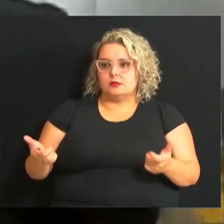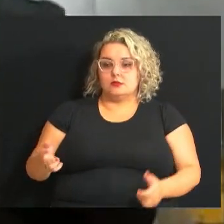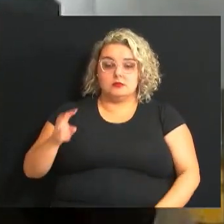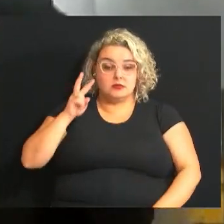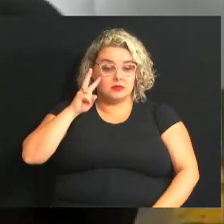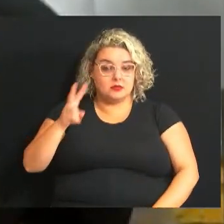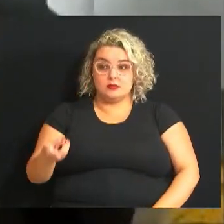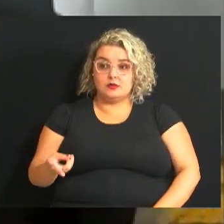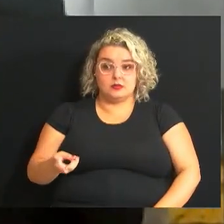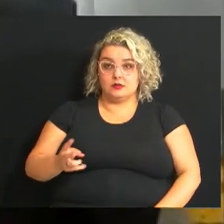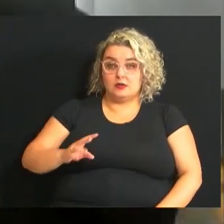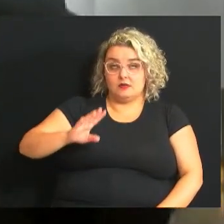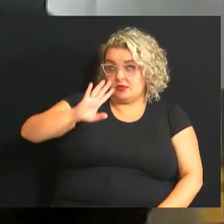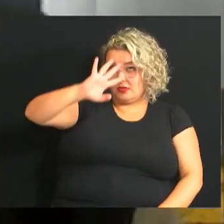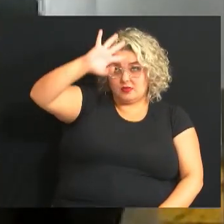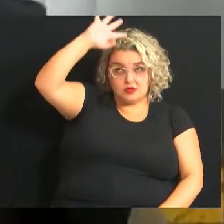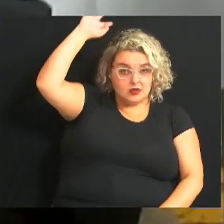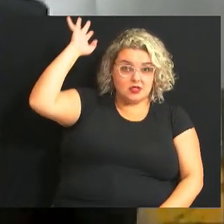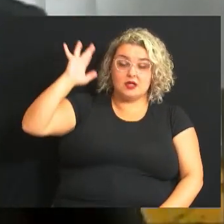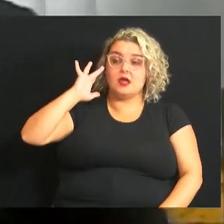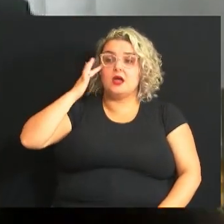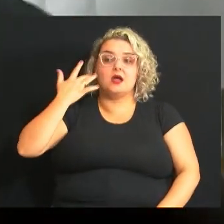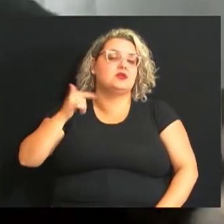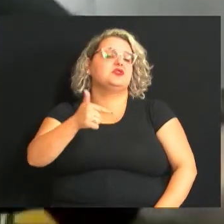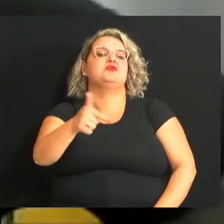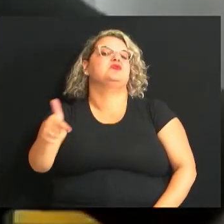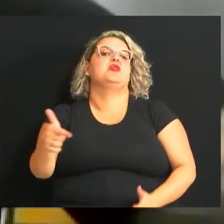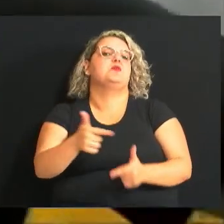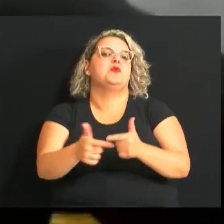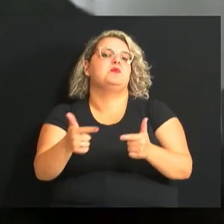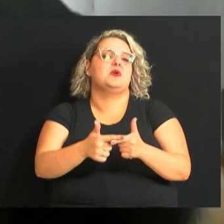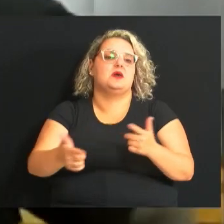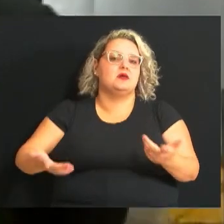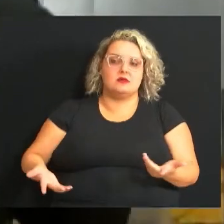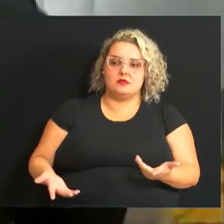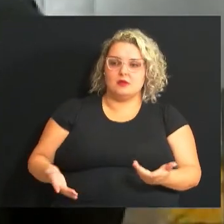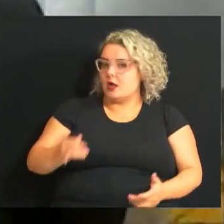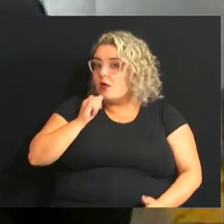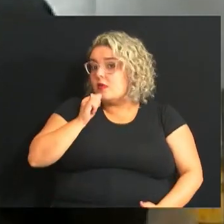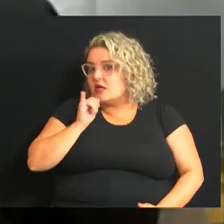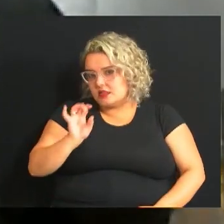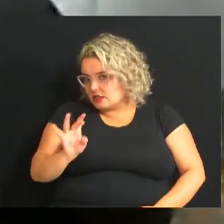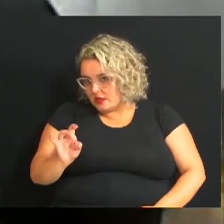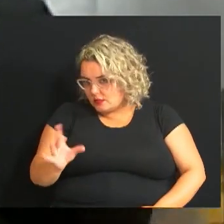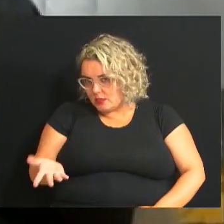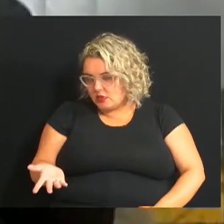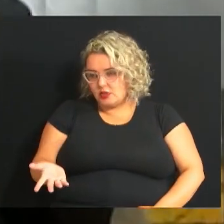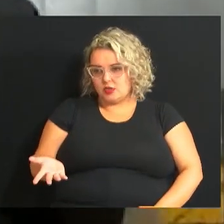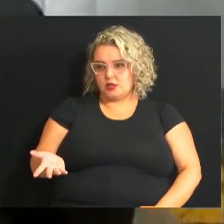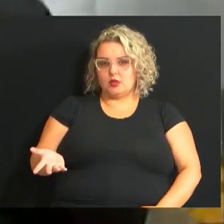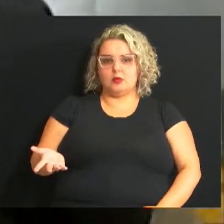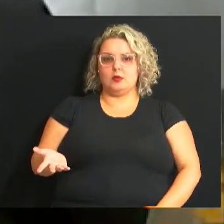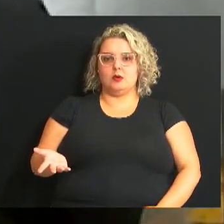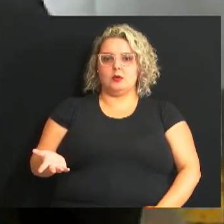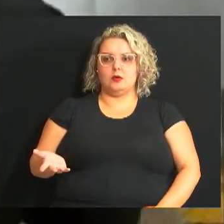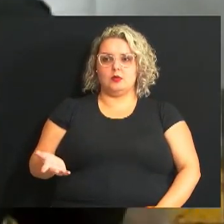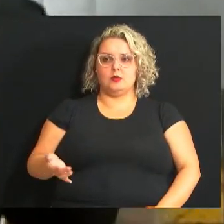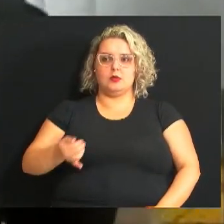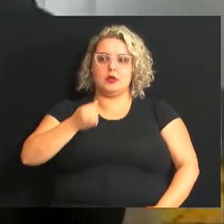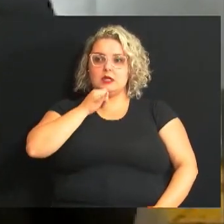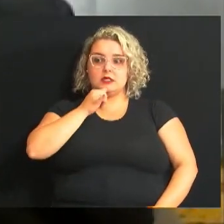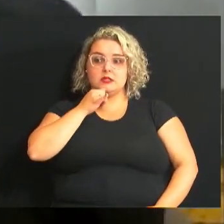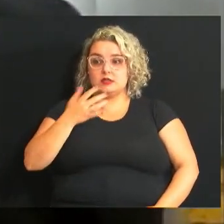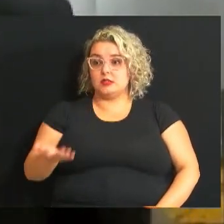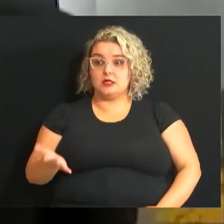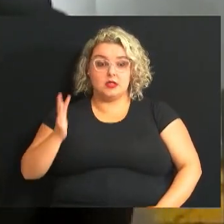Neymar e acham que o Neymar não tem problema, entendeu? Estou dando um exemplo aqui só, né? Um exemplo raso. Então, que o